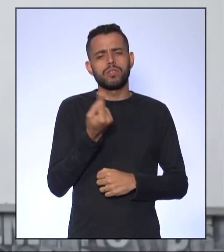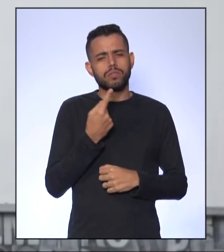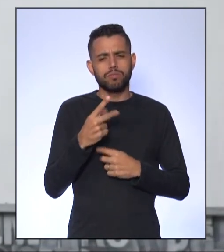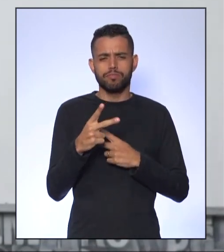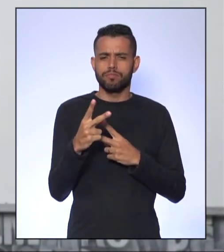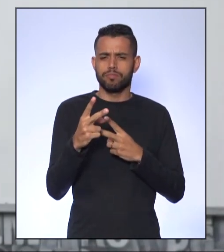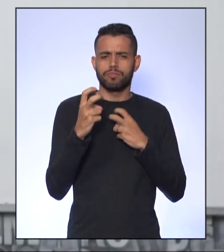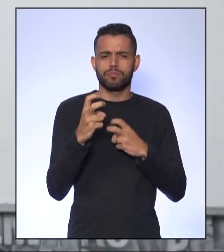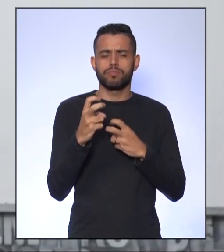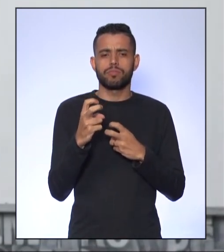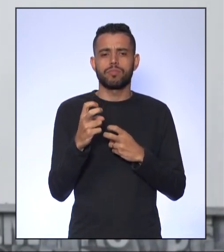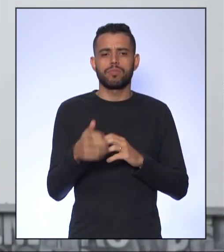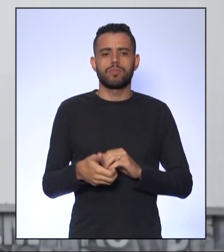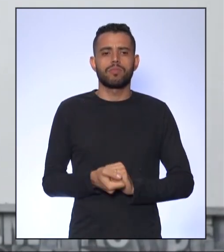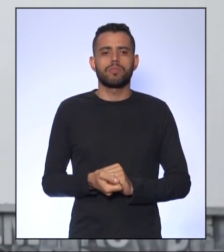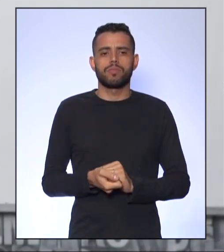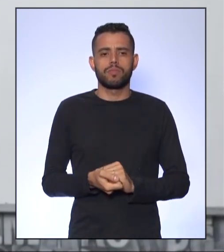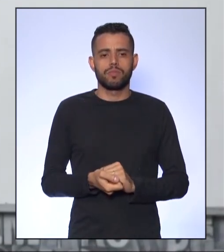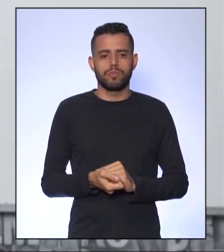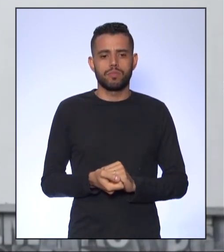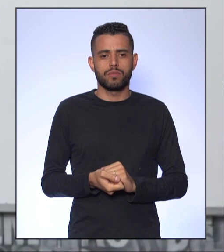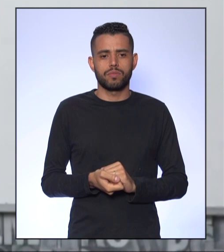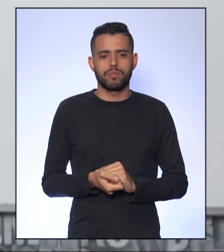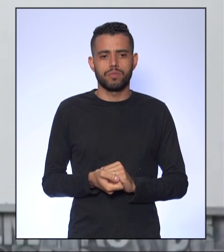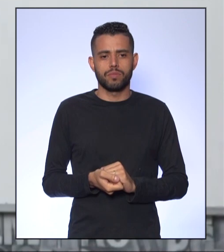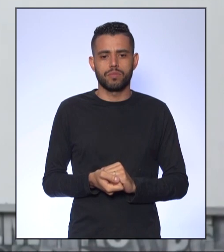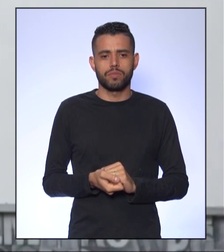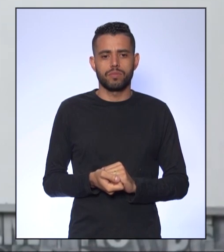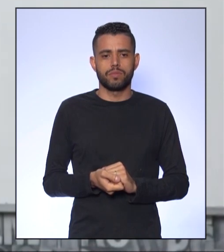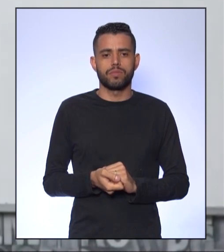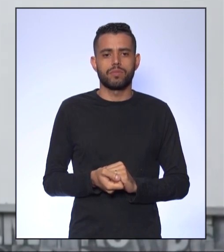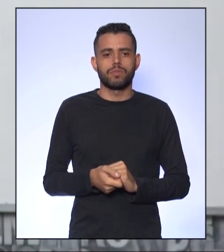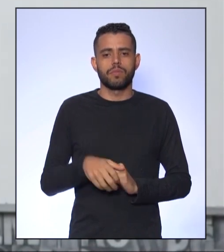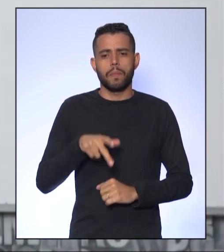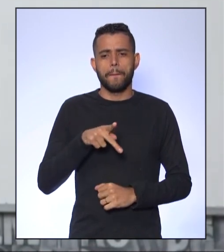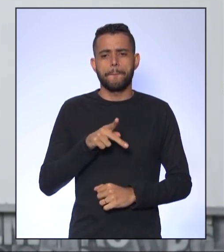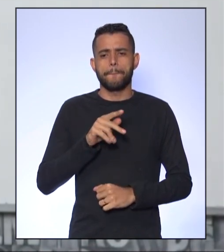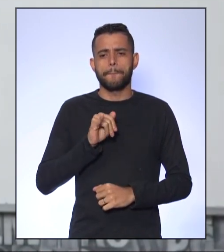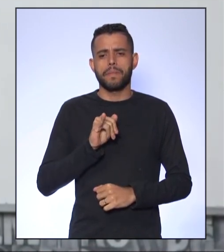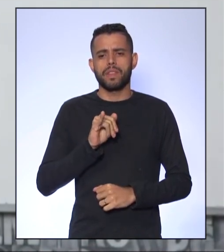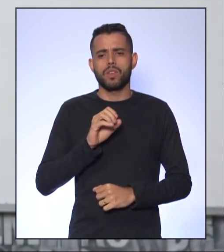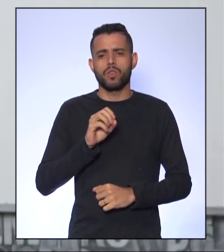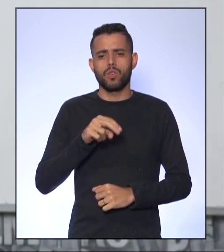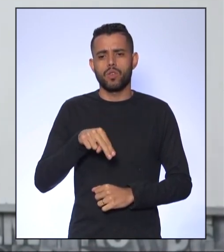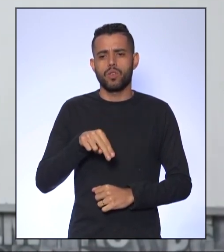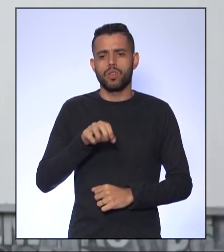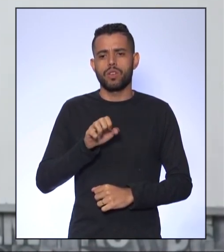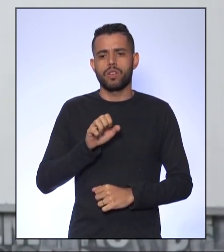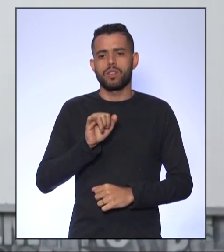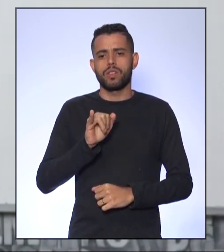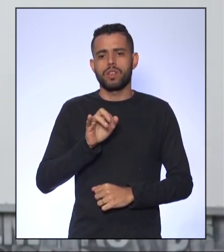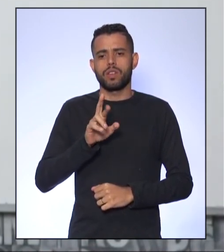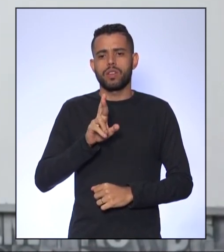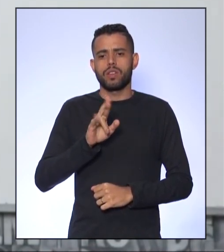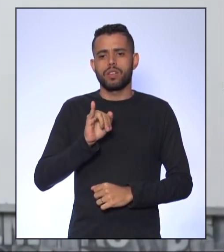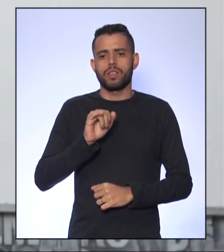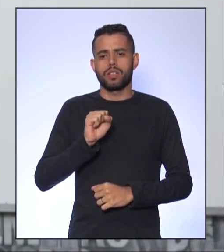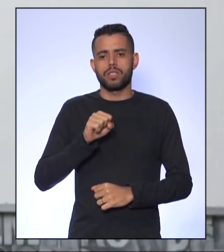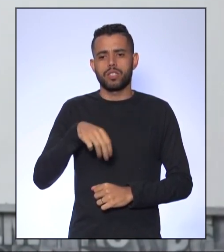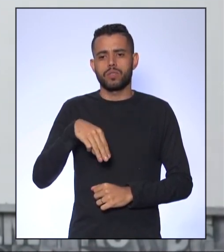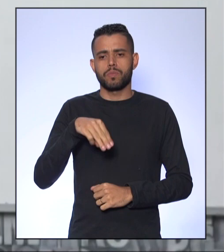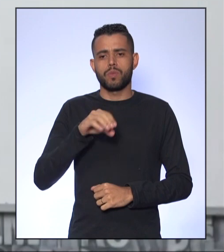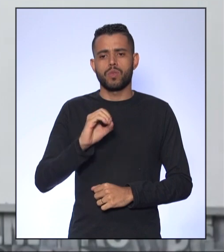nós costumamos trabalhar como pioneirismo. Olha só, eu